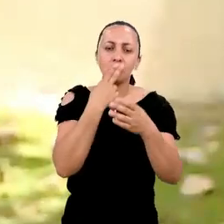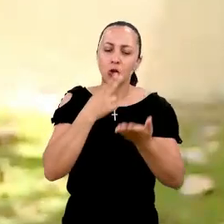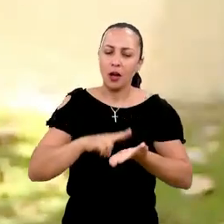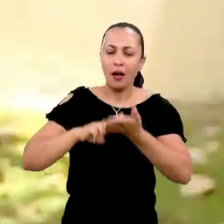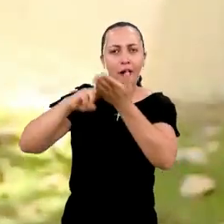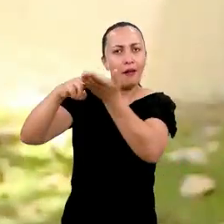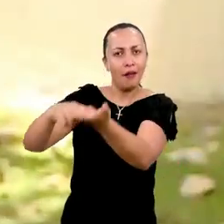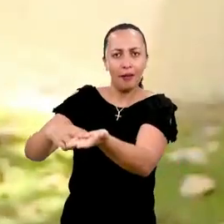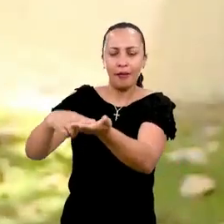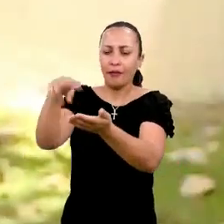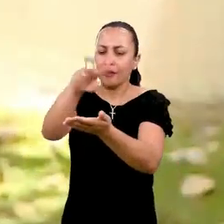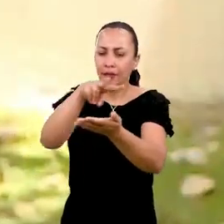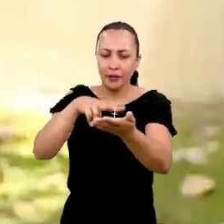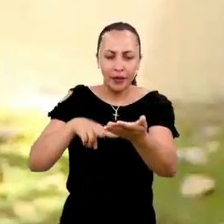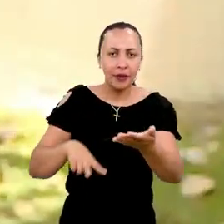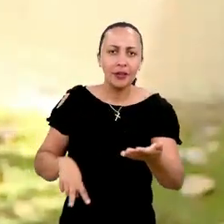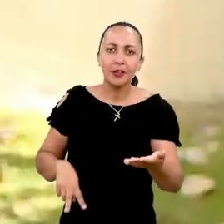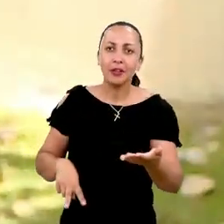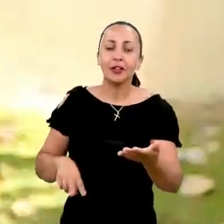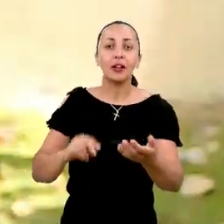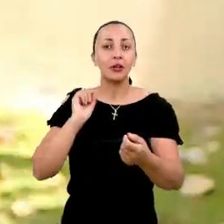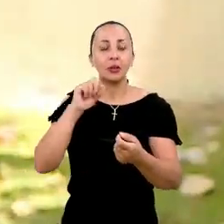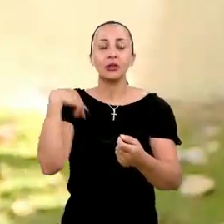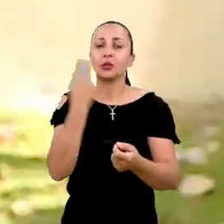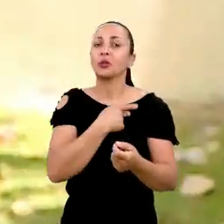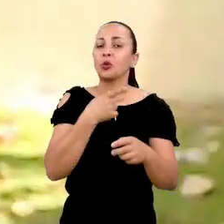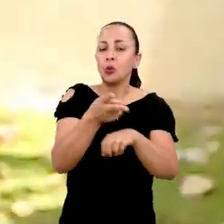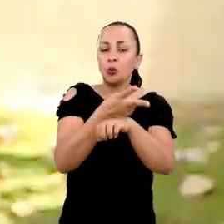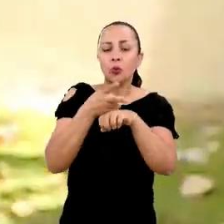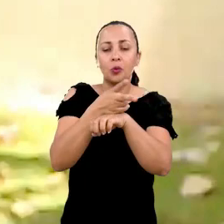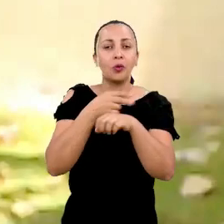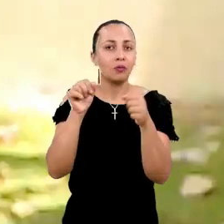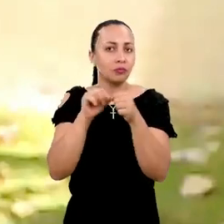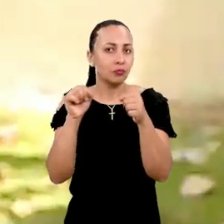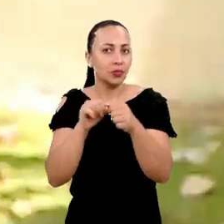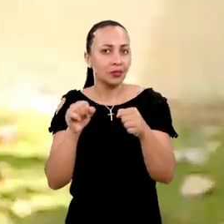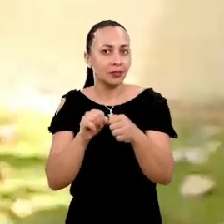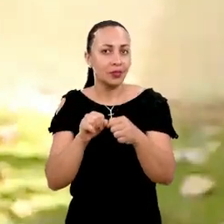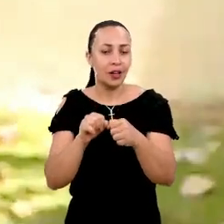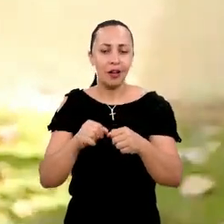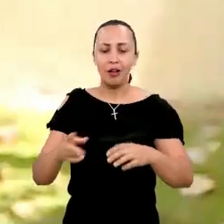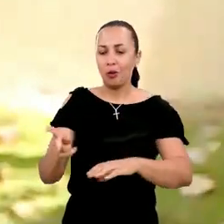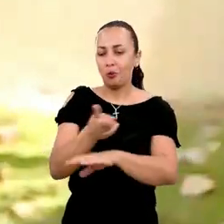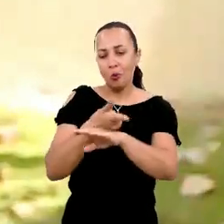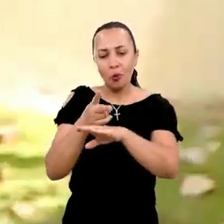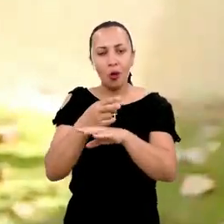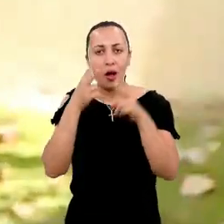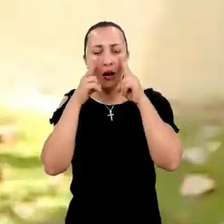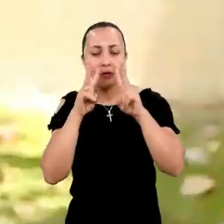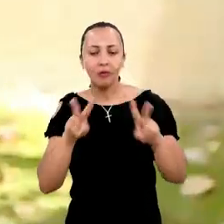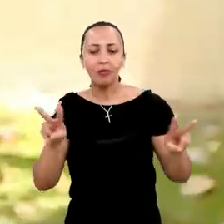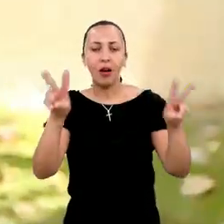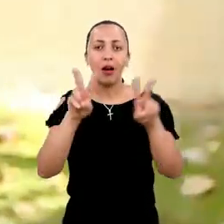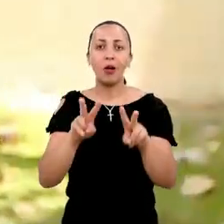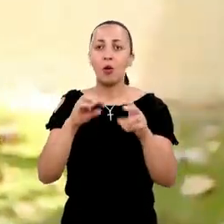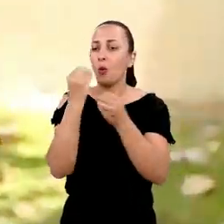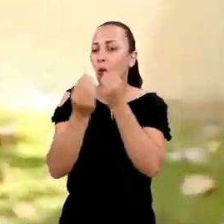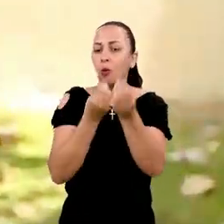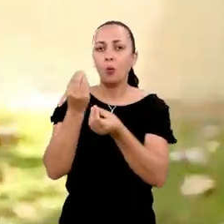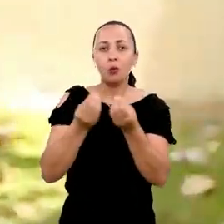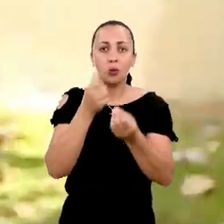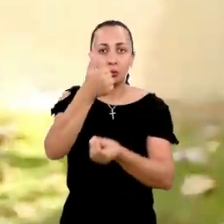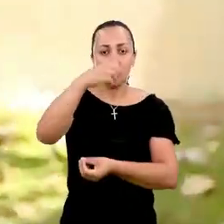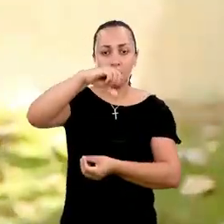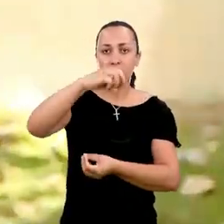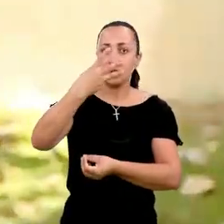utilizando correspondências, né, e o que nós procuramos fazer, né, é tentar ver como na